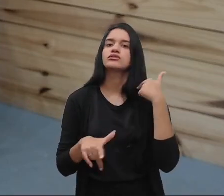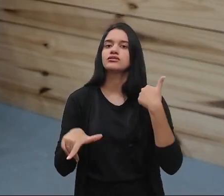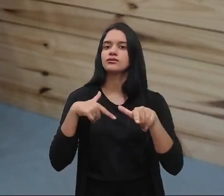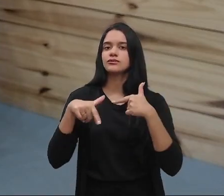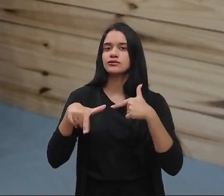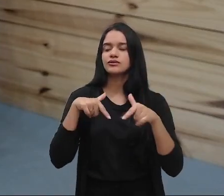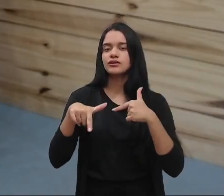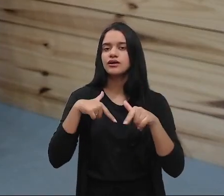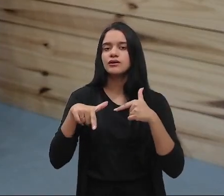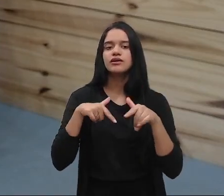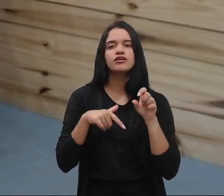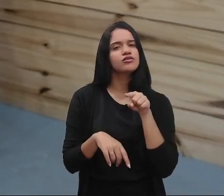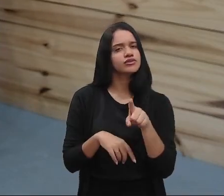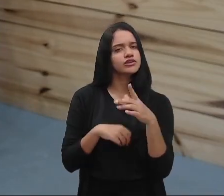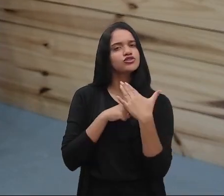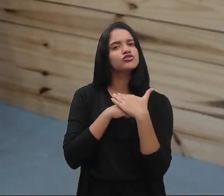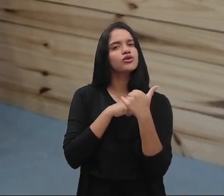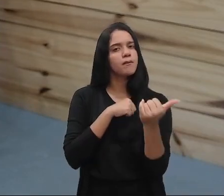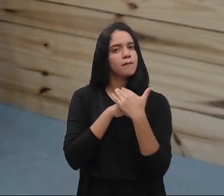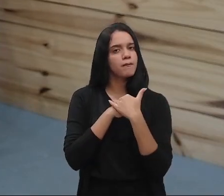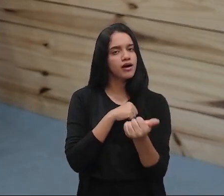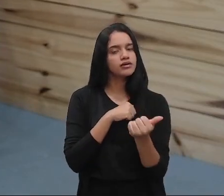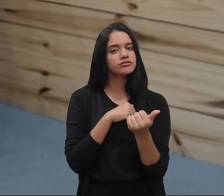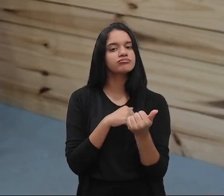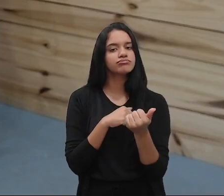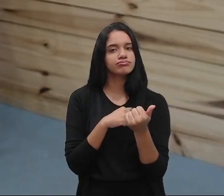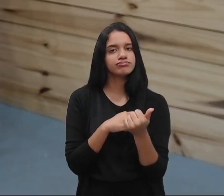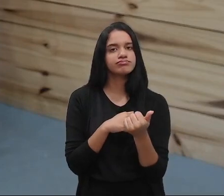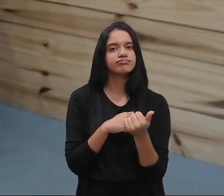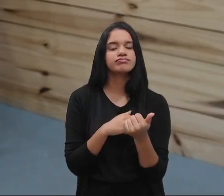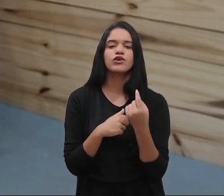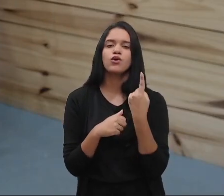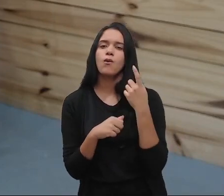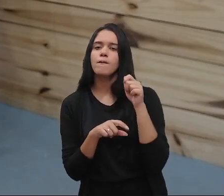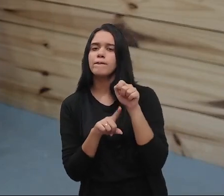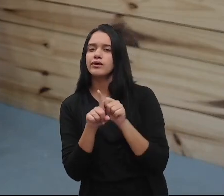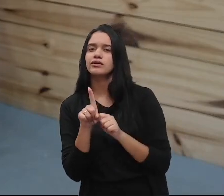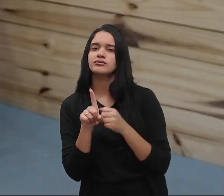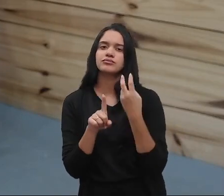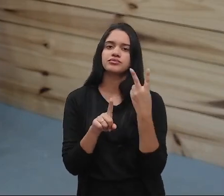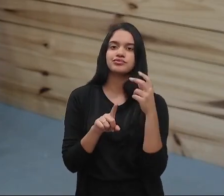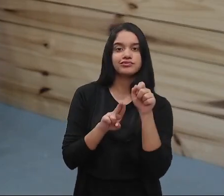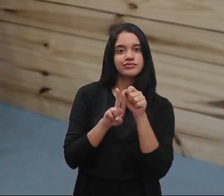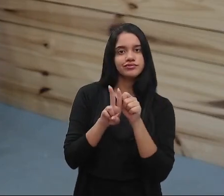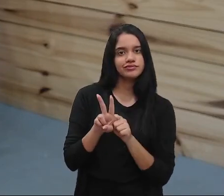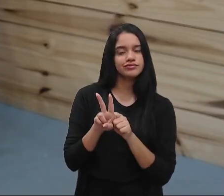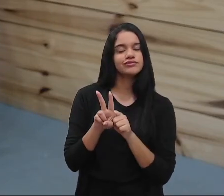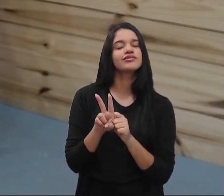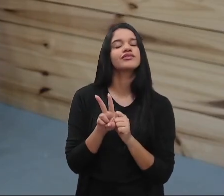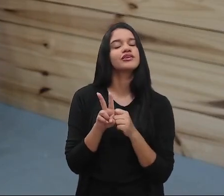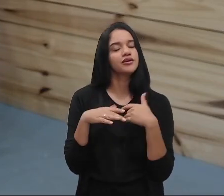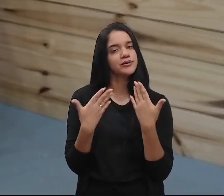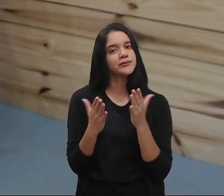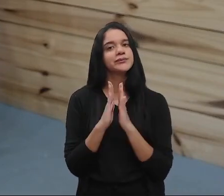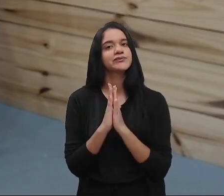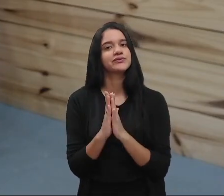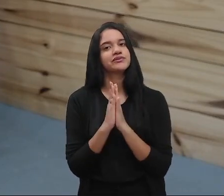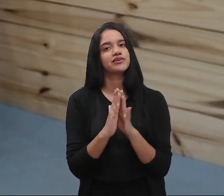E fica, não, você é chamado. E aí fica 1 mês, 2 meses. Minha gente, por favor, dê